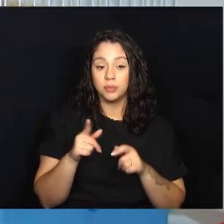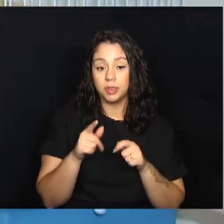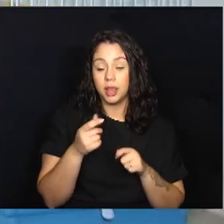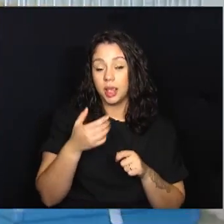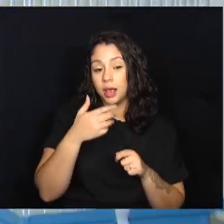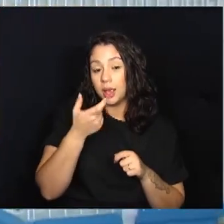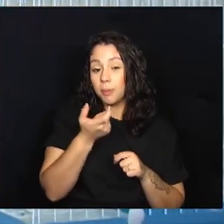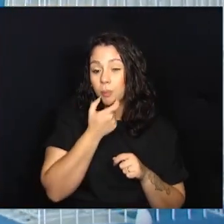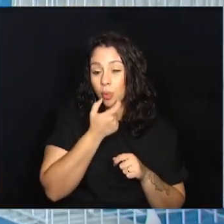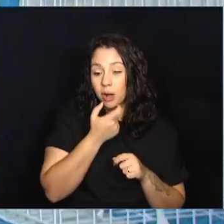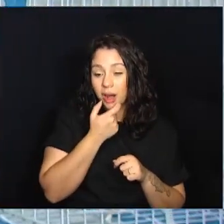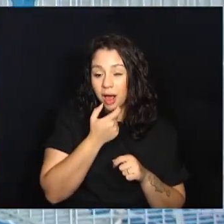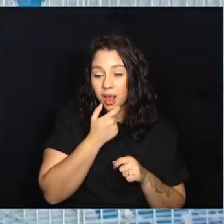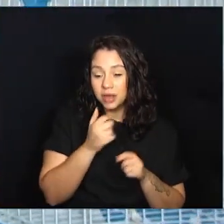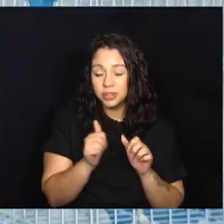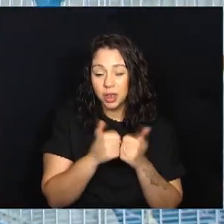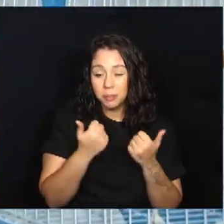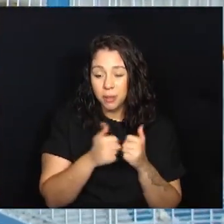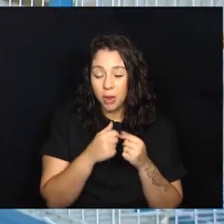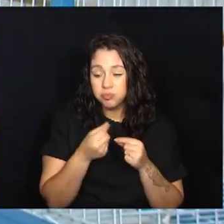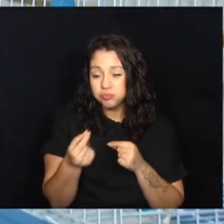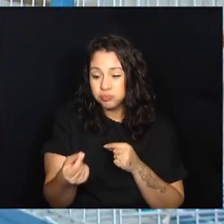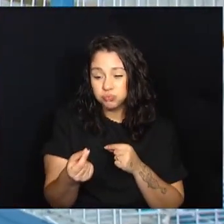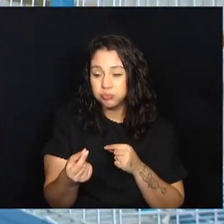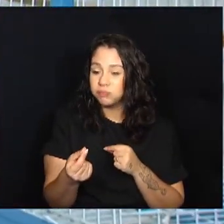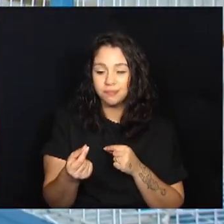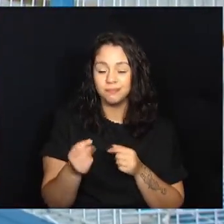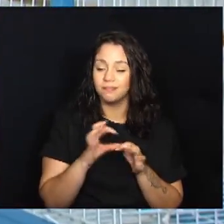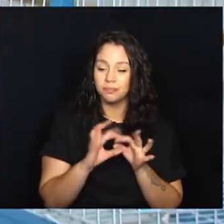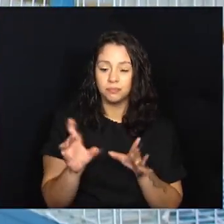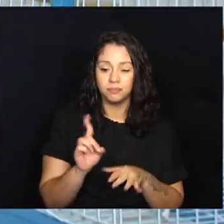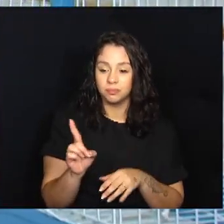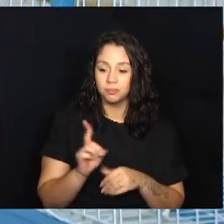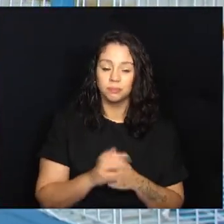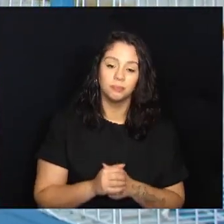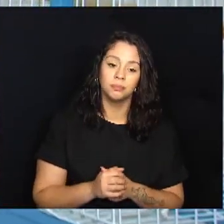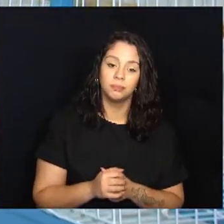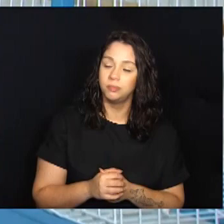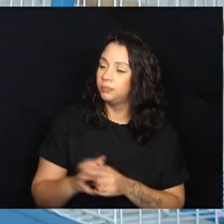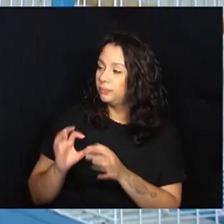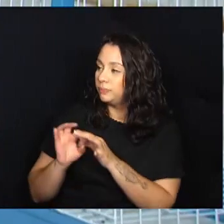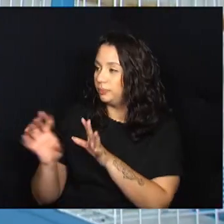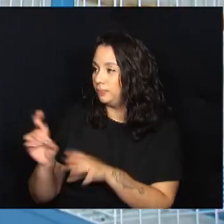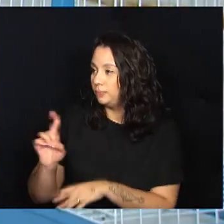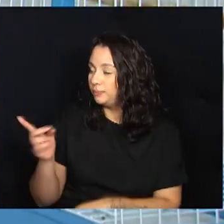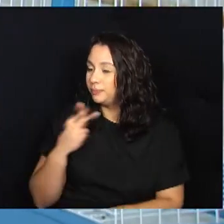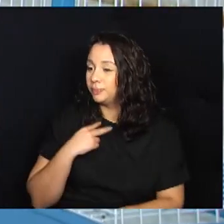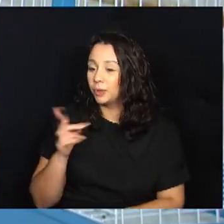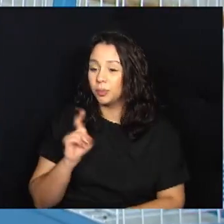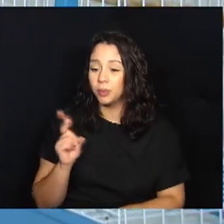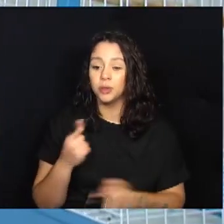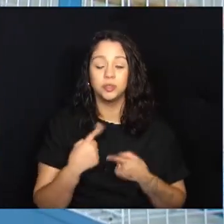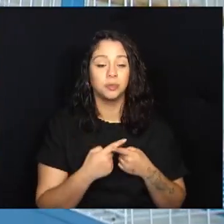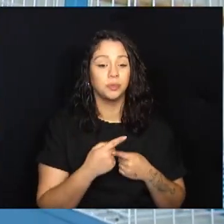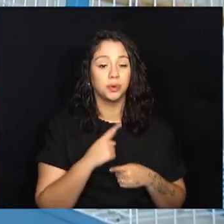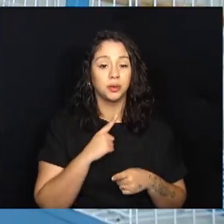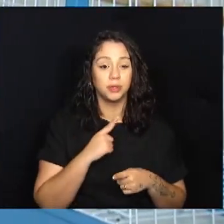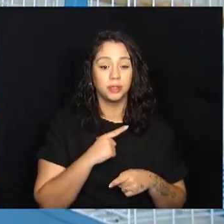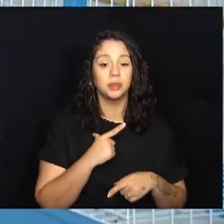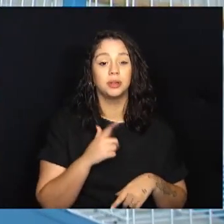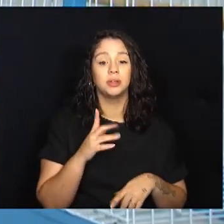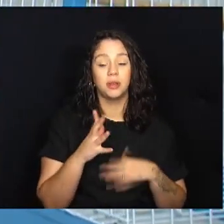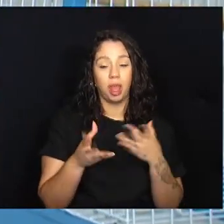sal, pão, esses alimentos aí não são permitidos. Torrada, não é permitido. Isso também não pode, não, porque contém